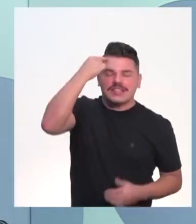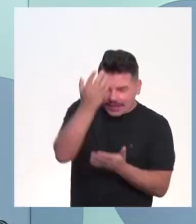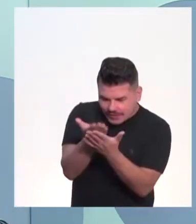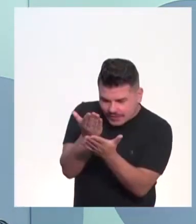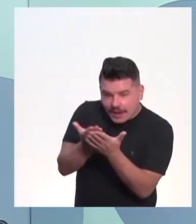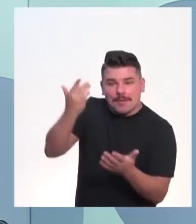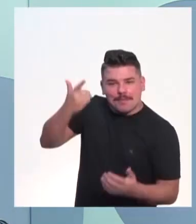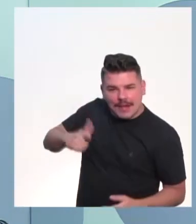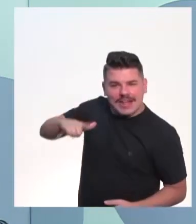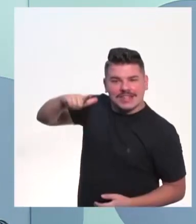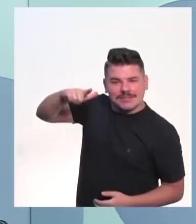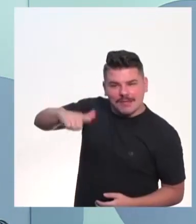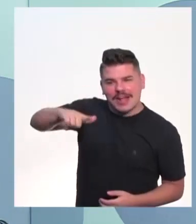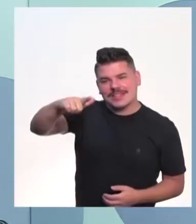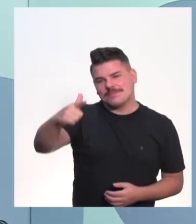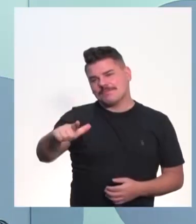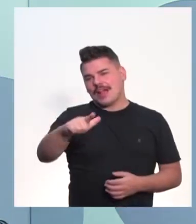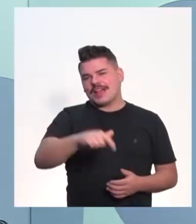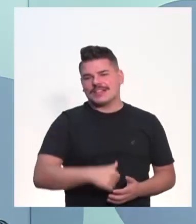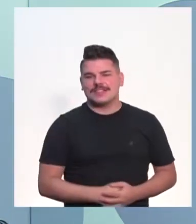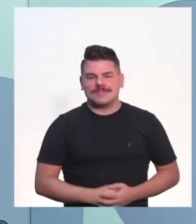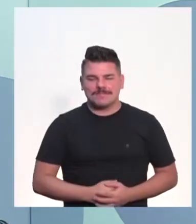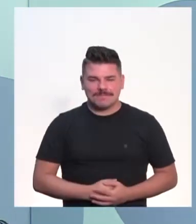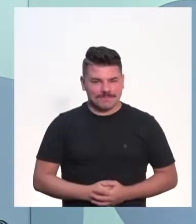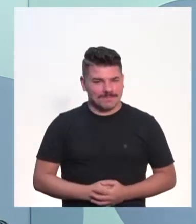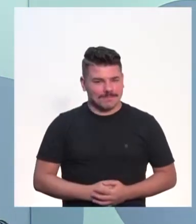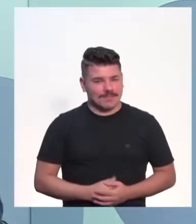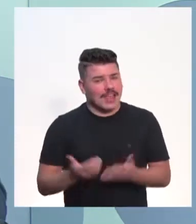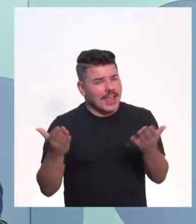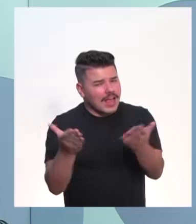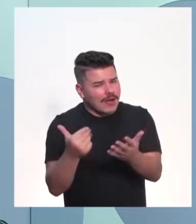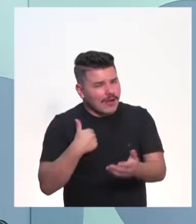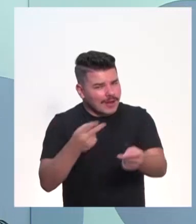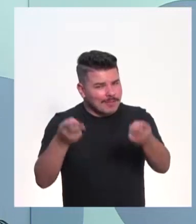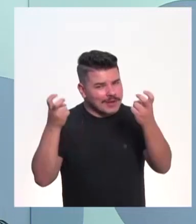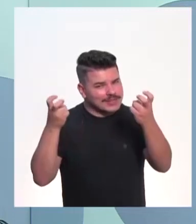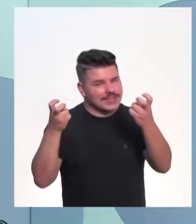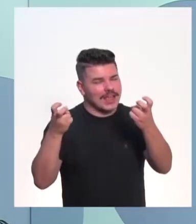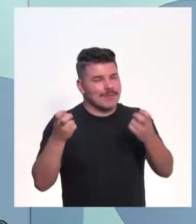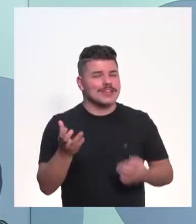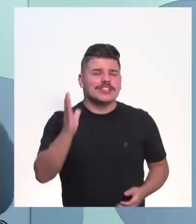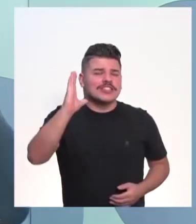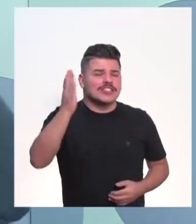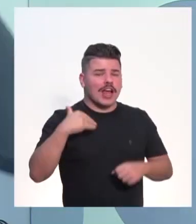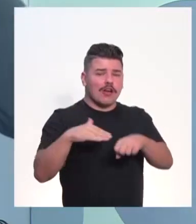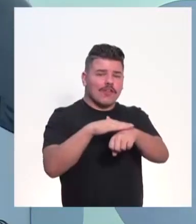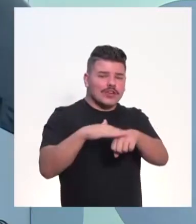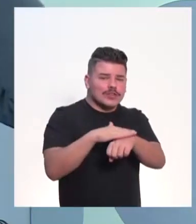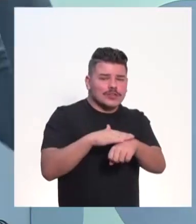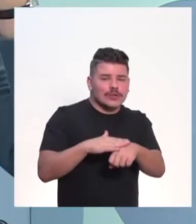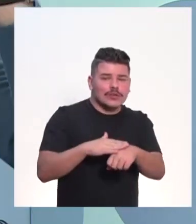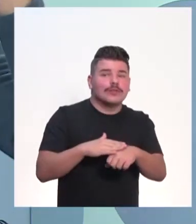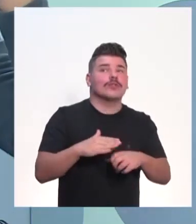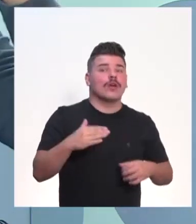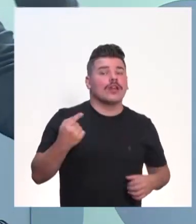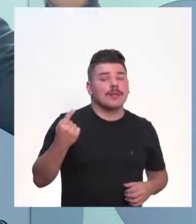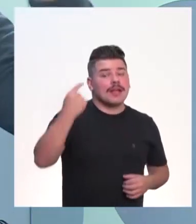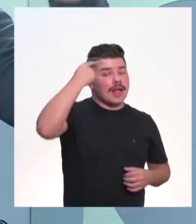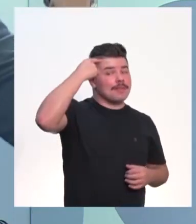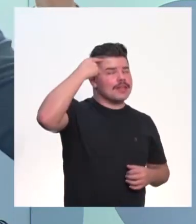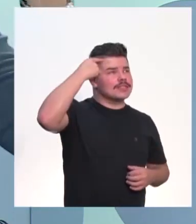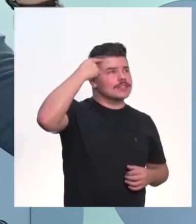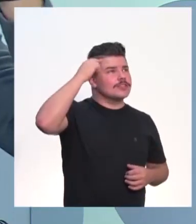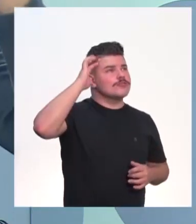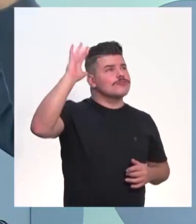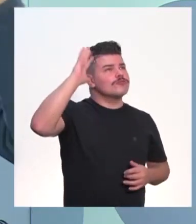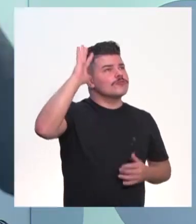de retomada das aulas. Agora, repara que quando a gente falou do que a gente tem na cabeça quando a gente pensa